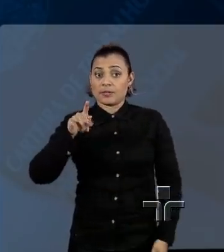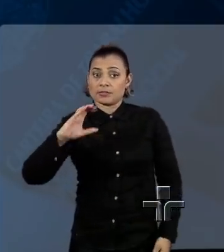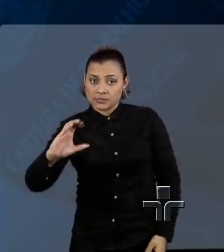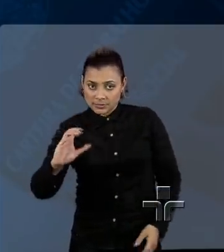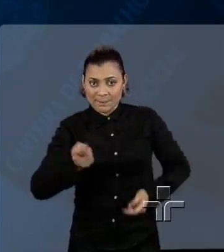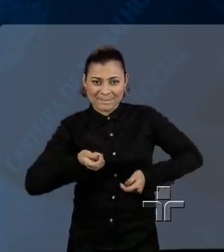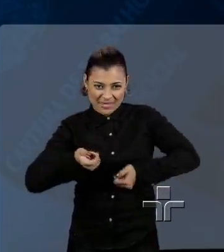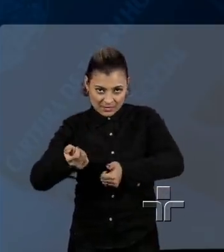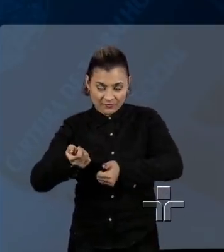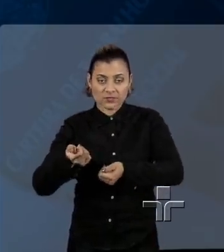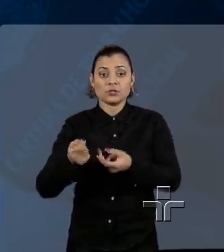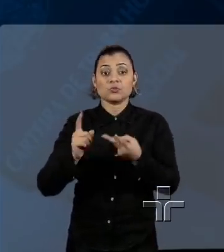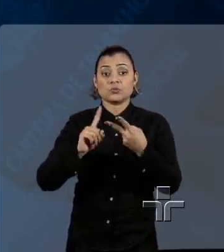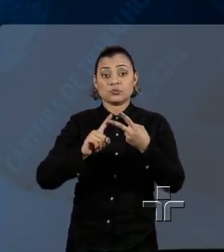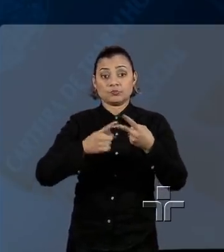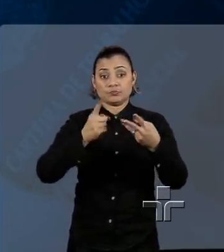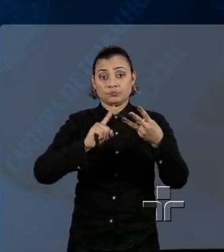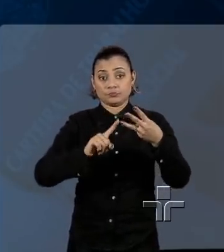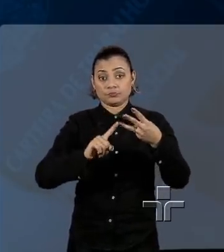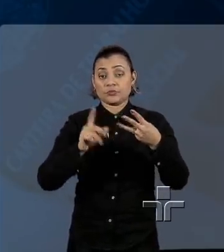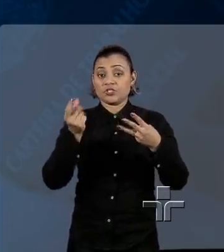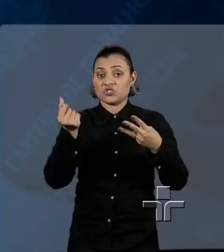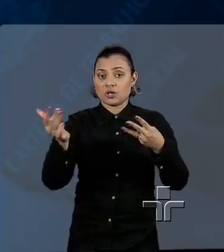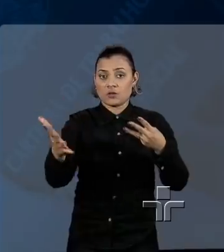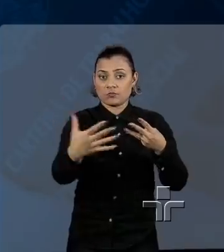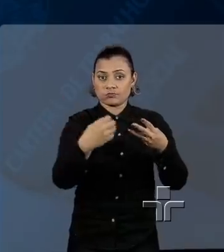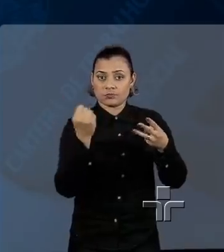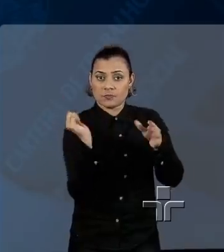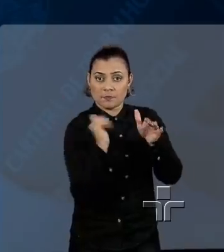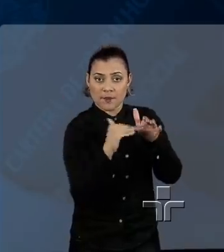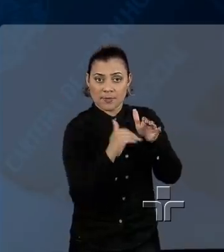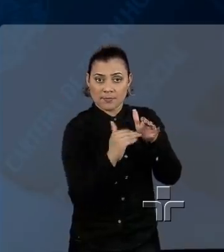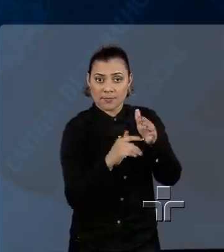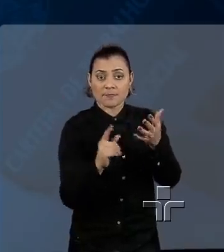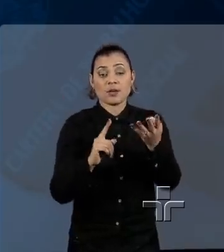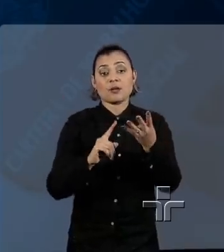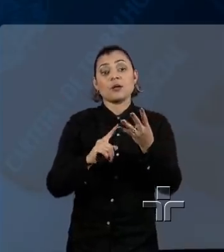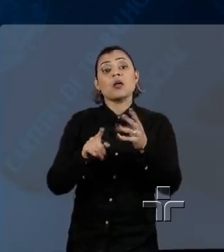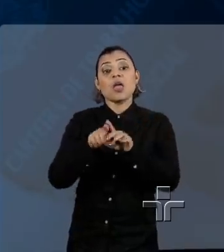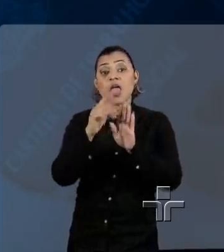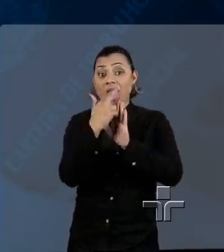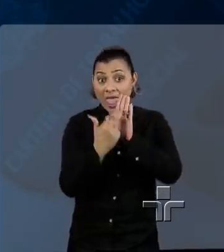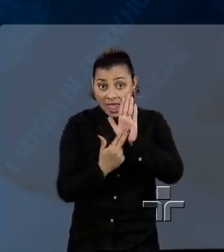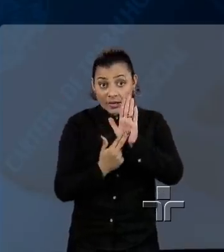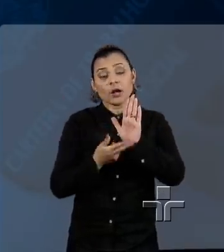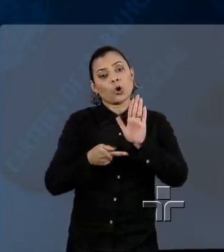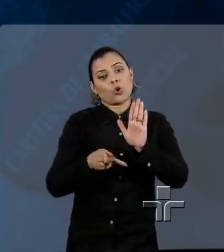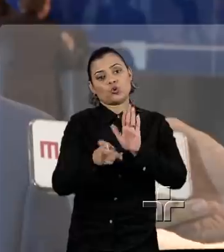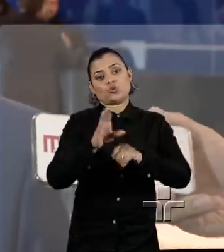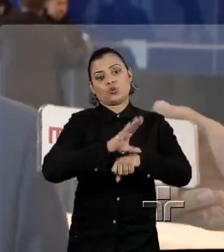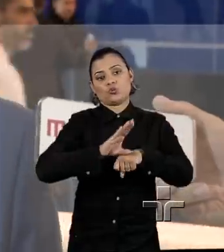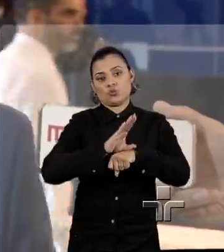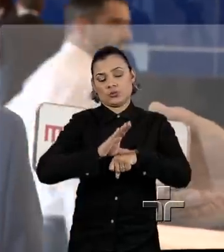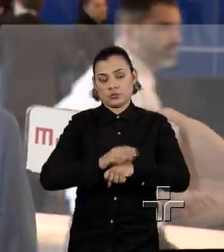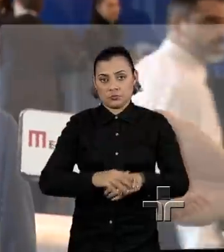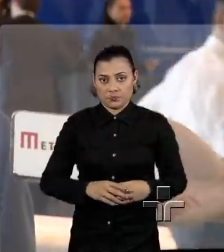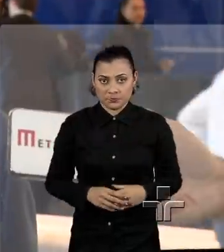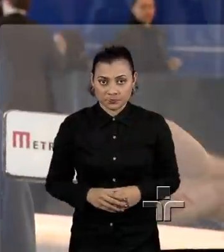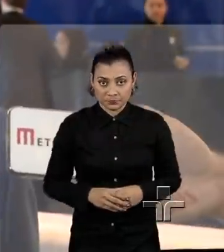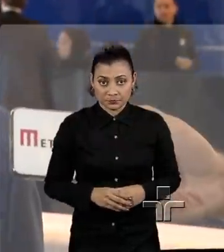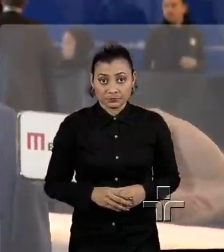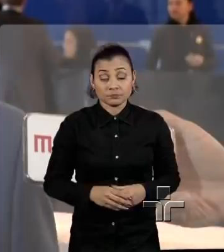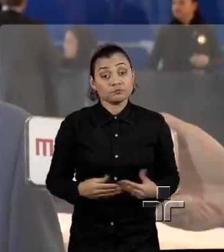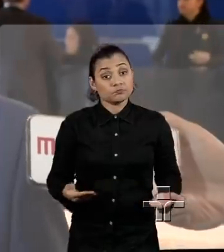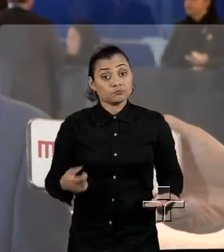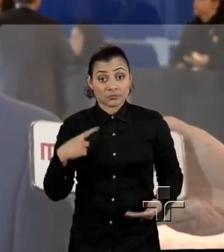benefício de prestação continuada, da capitalização e que as regras da Previdência sejam mantidas na Constituição. Mas já que a situação